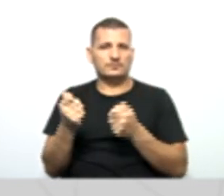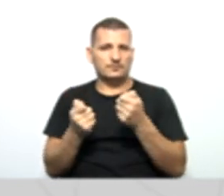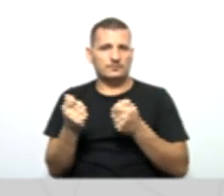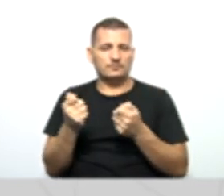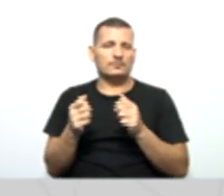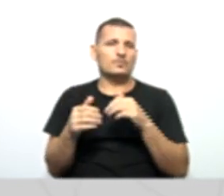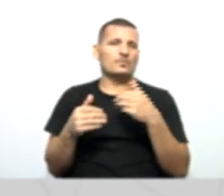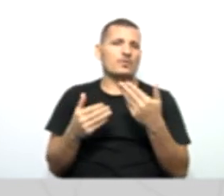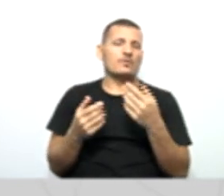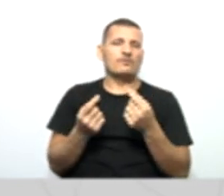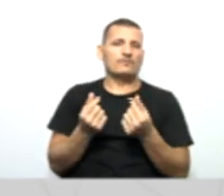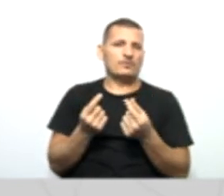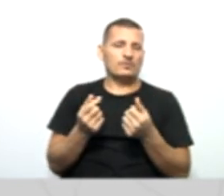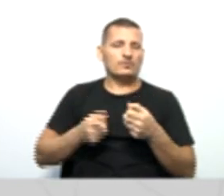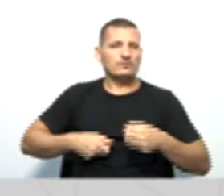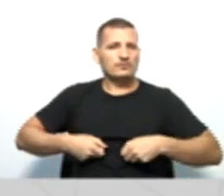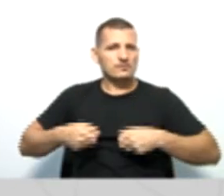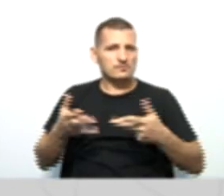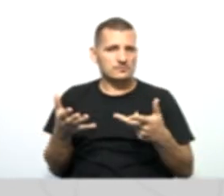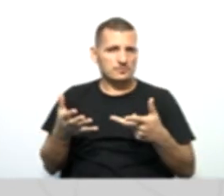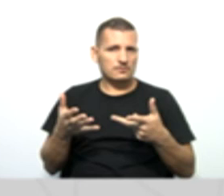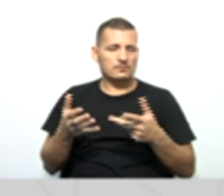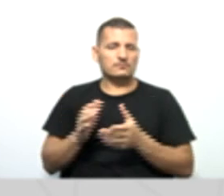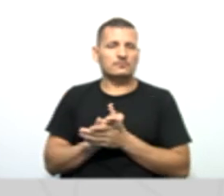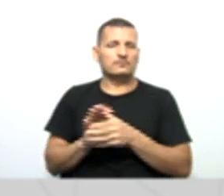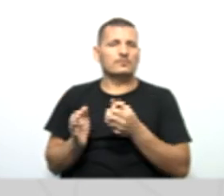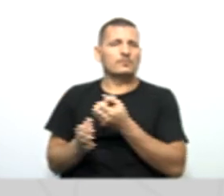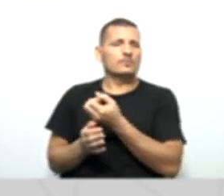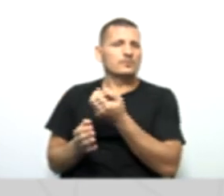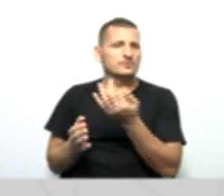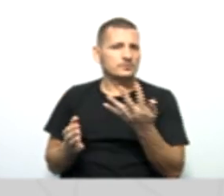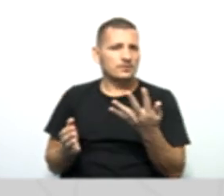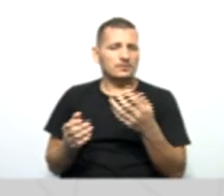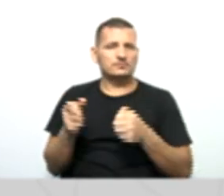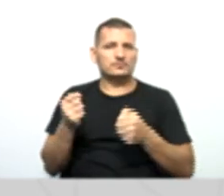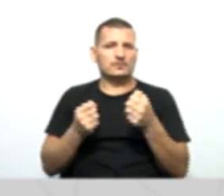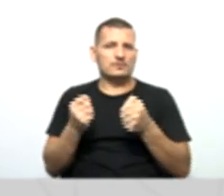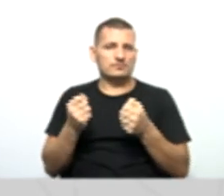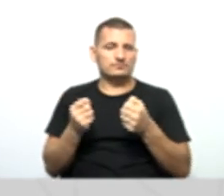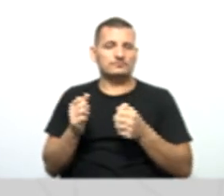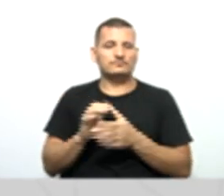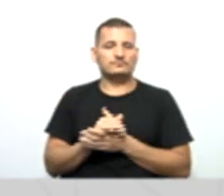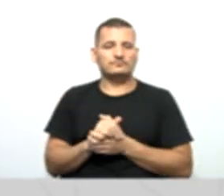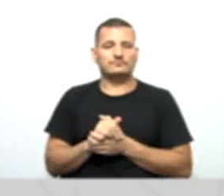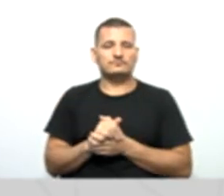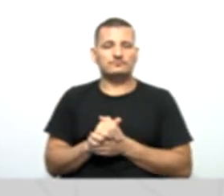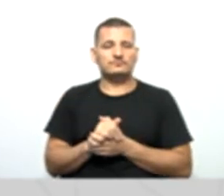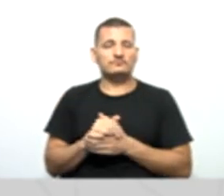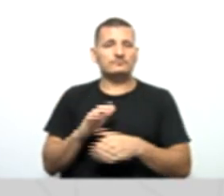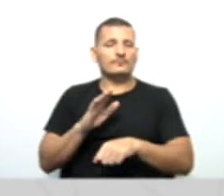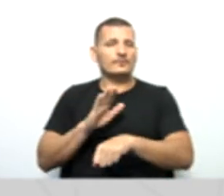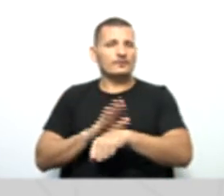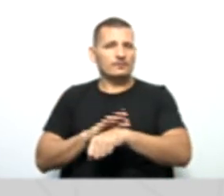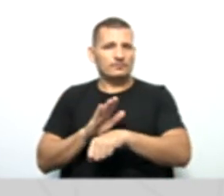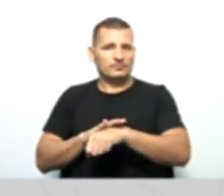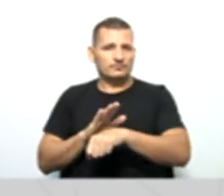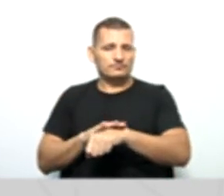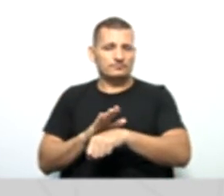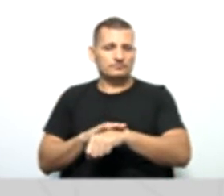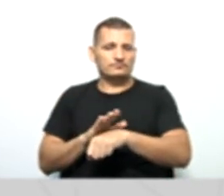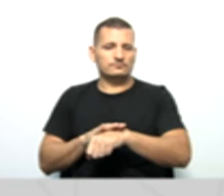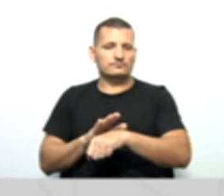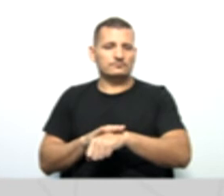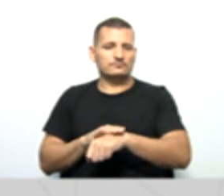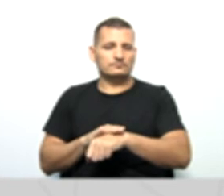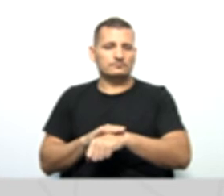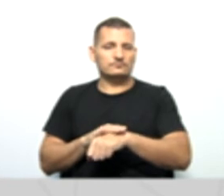é o valor que nós vamos gastar para isso, a quantidade que nós vamos fazer a aquisição, o tempo que nós temos.